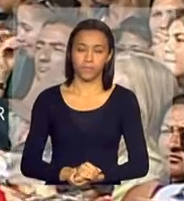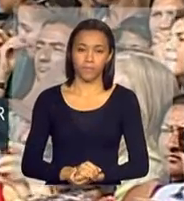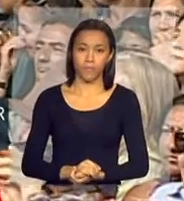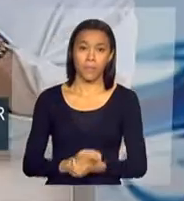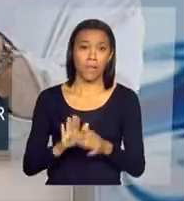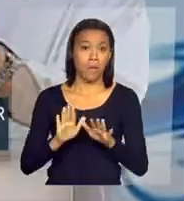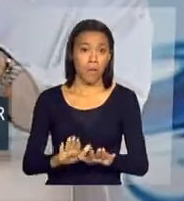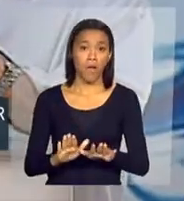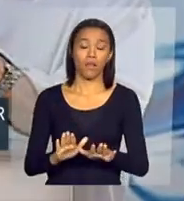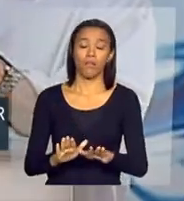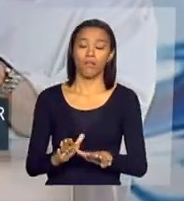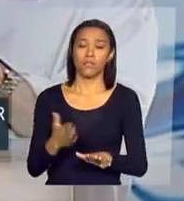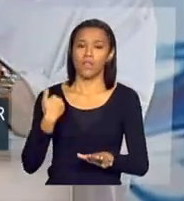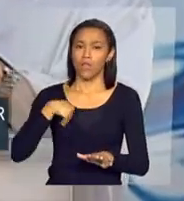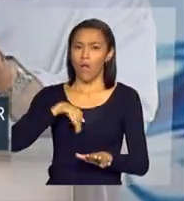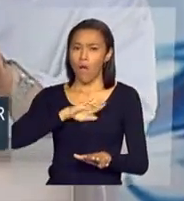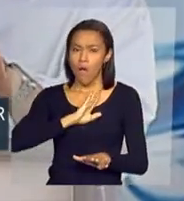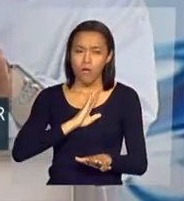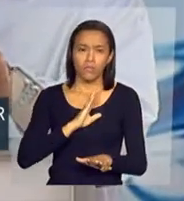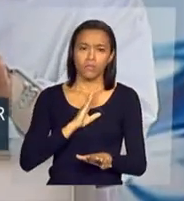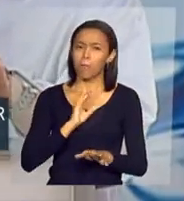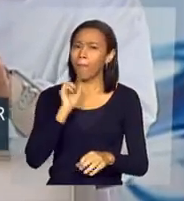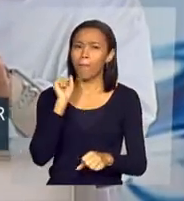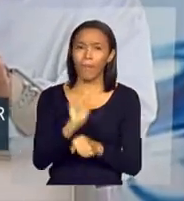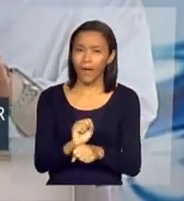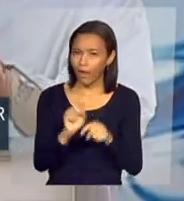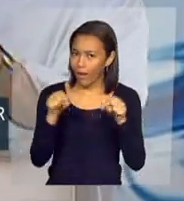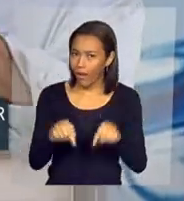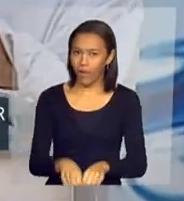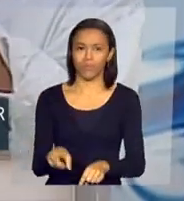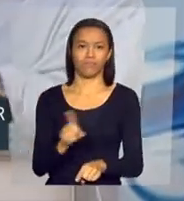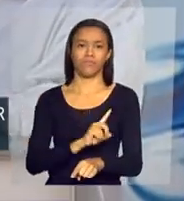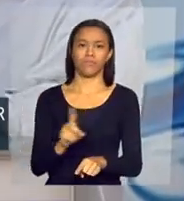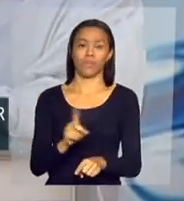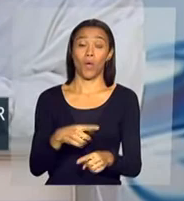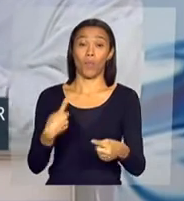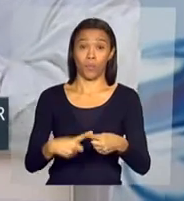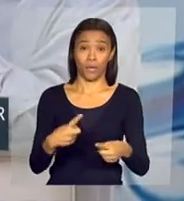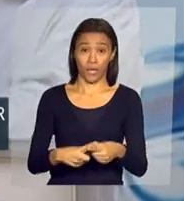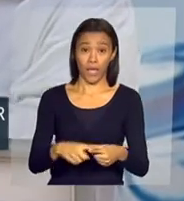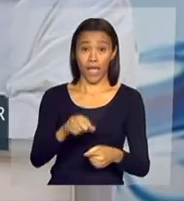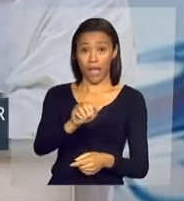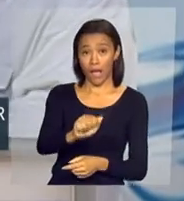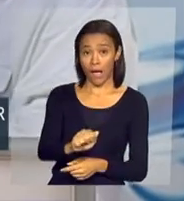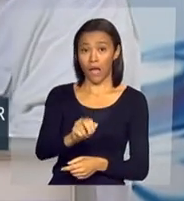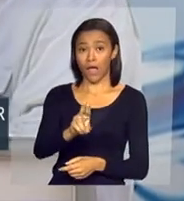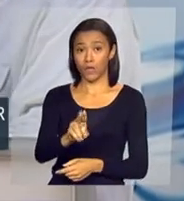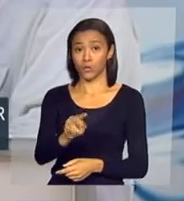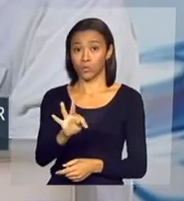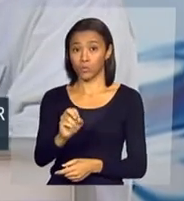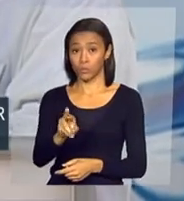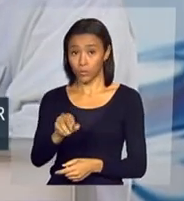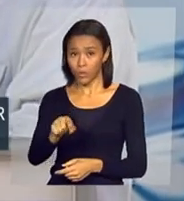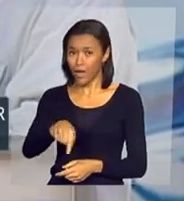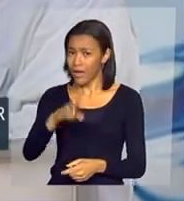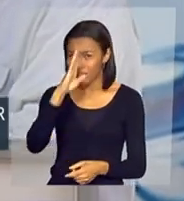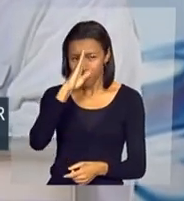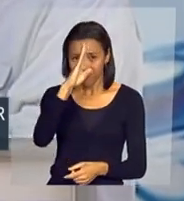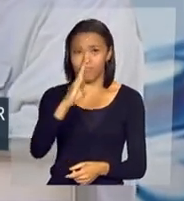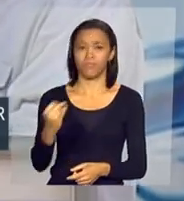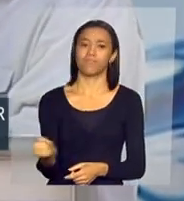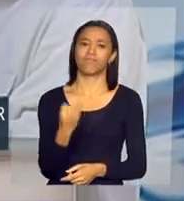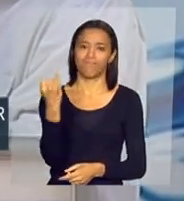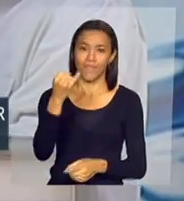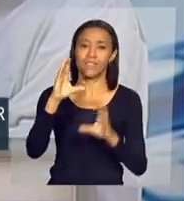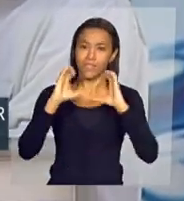Mas não paramos só por aqui, porque a adutora é fundamental e a cidadania.